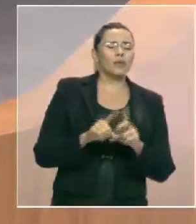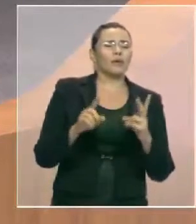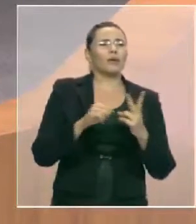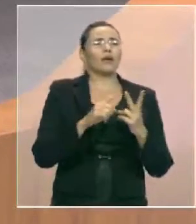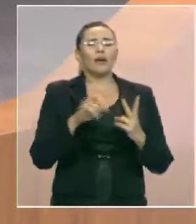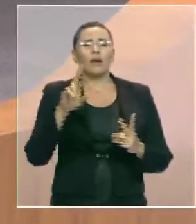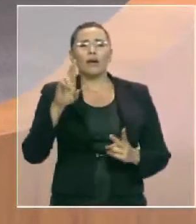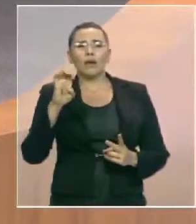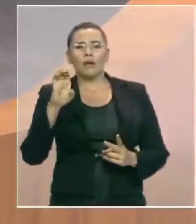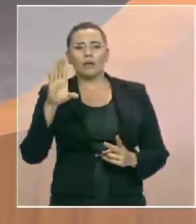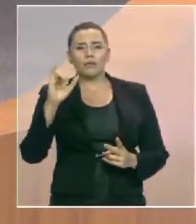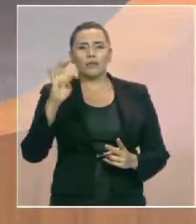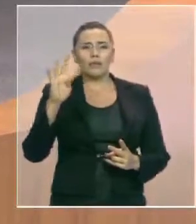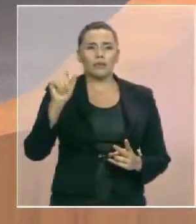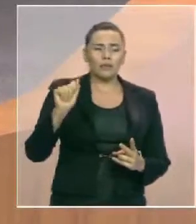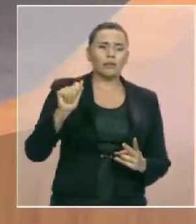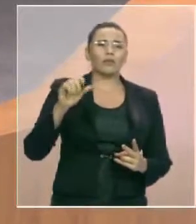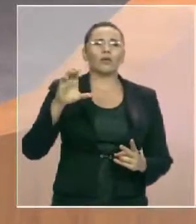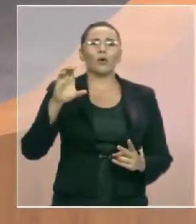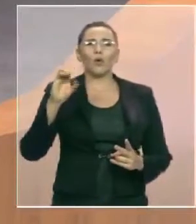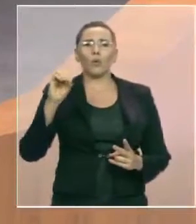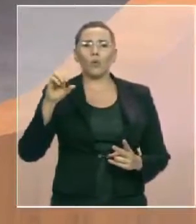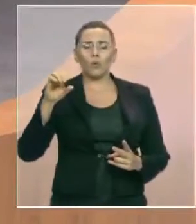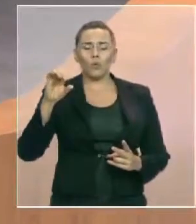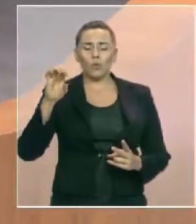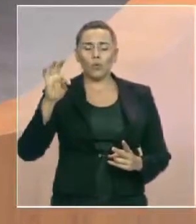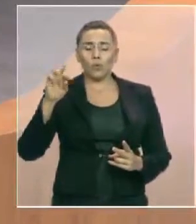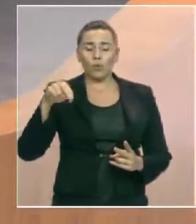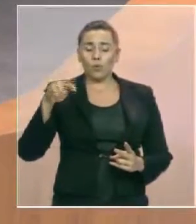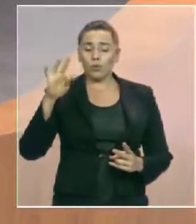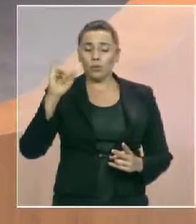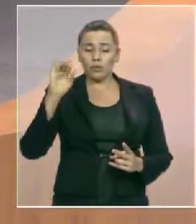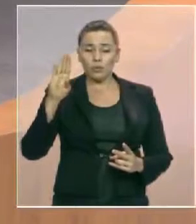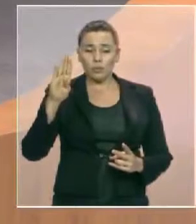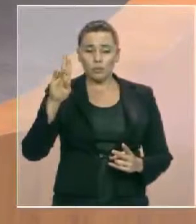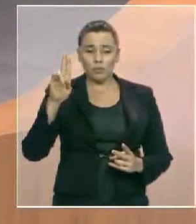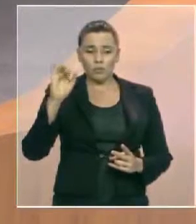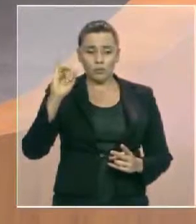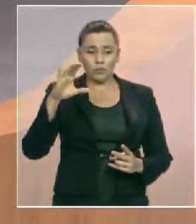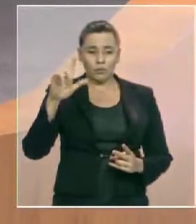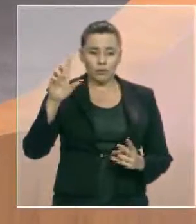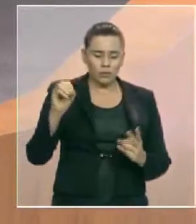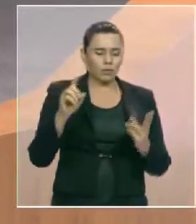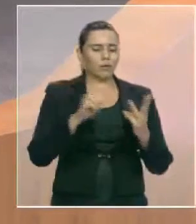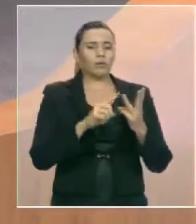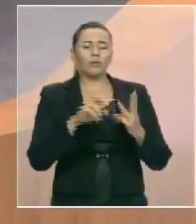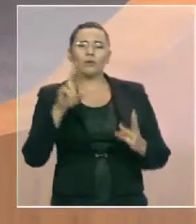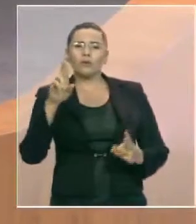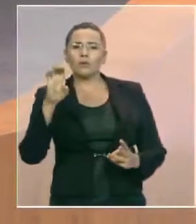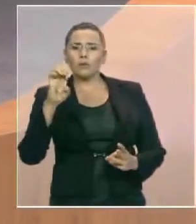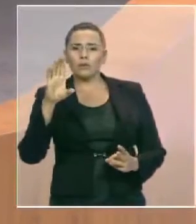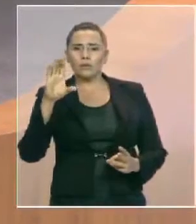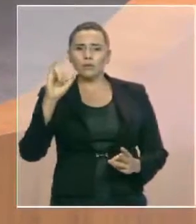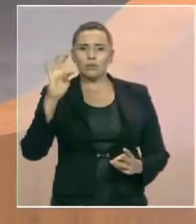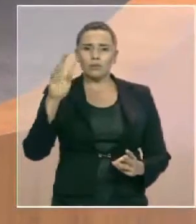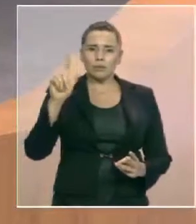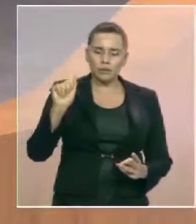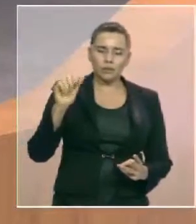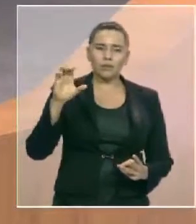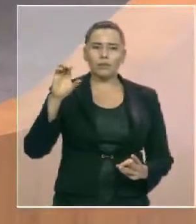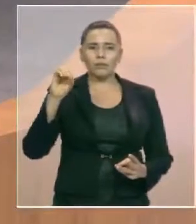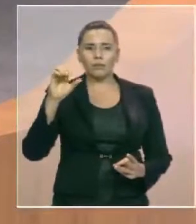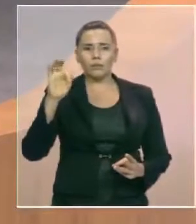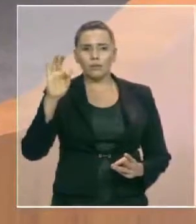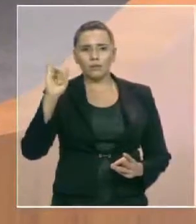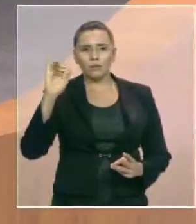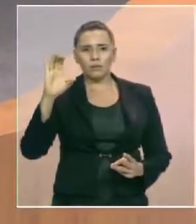ofício, receita de serviços, que eu também mandei ofício, que até agora não fui respondido. Coisas nebulosas. Esse é